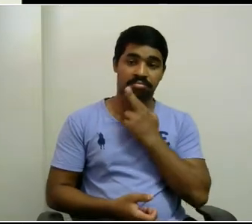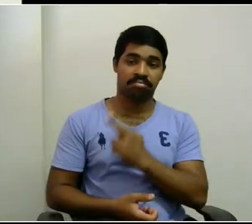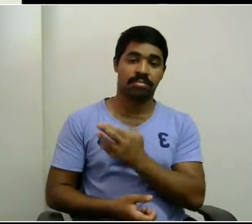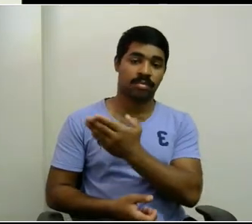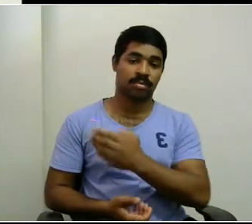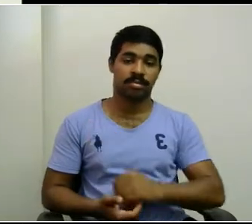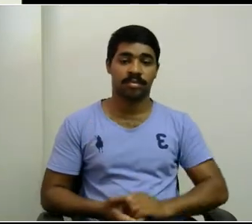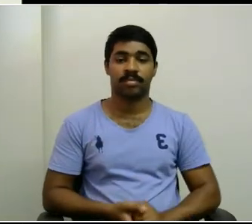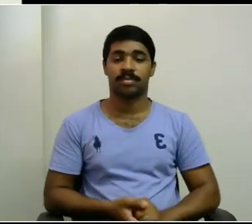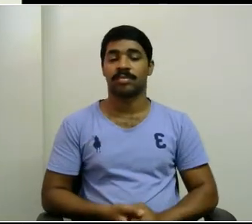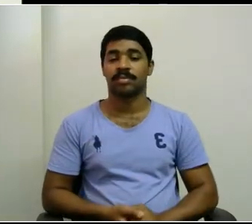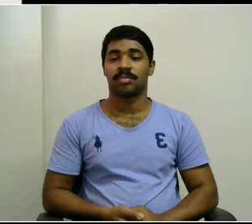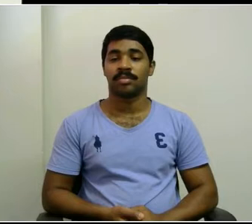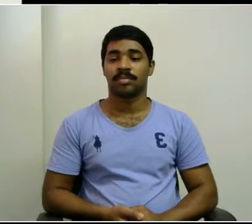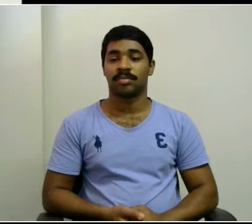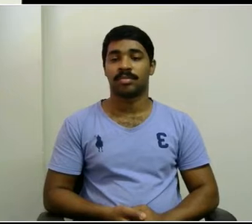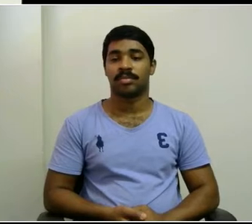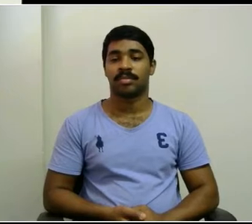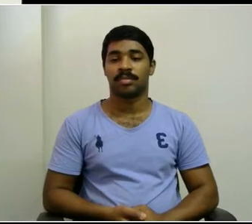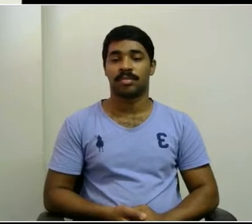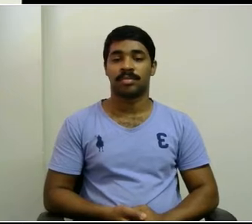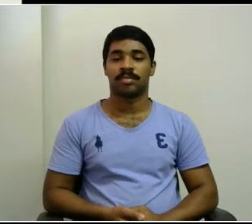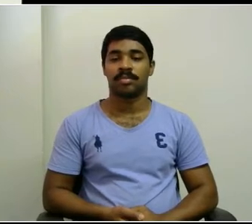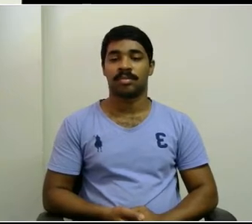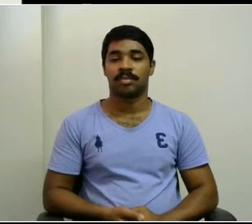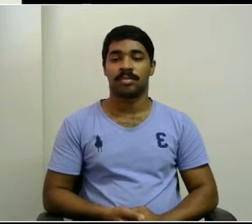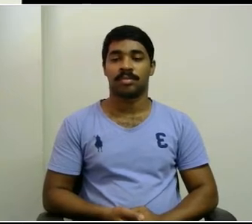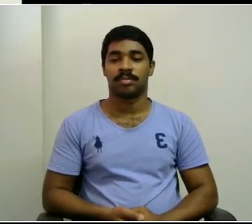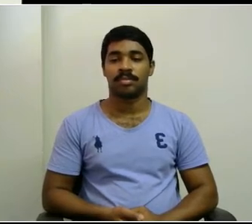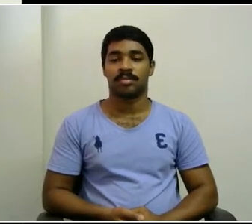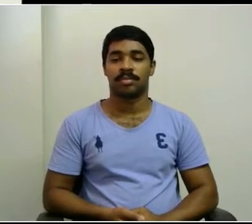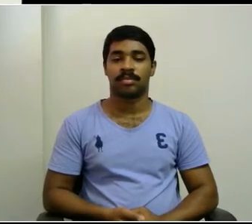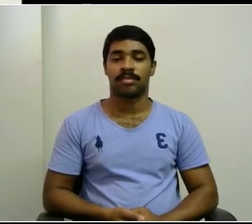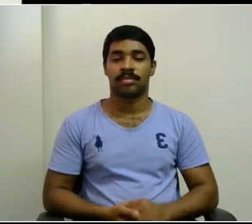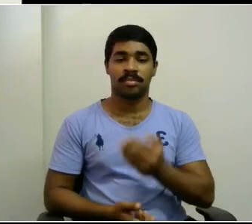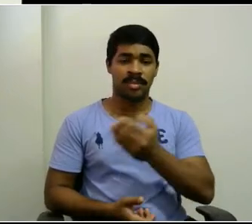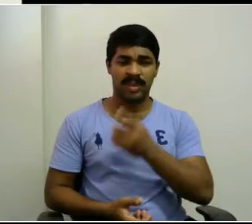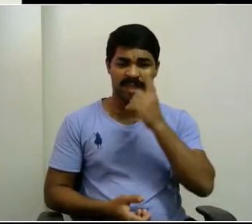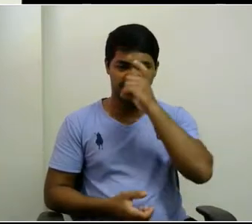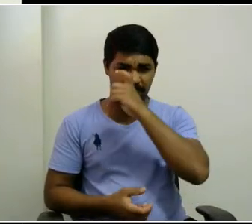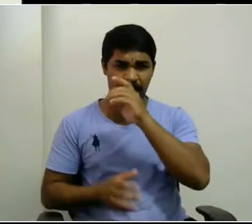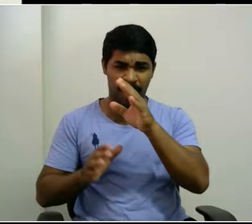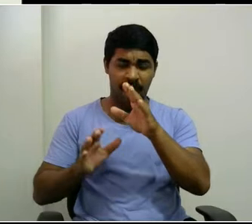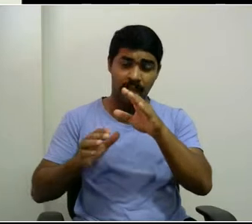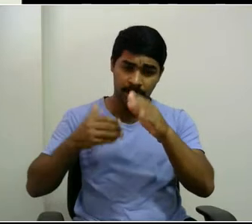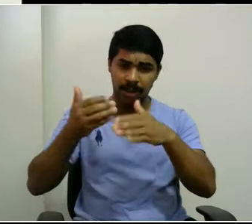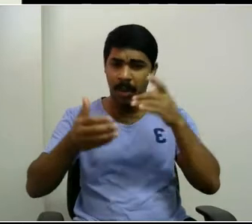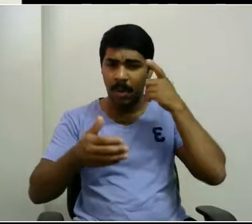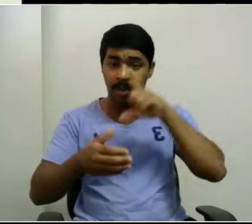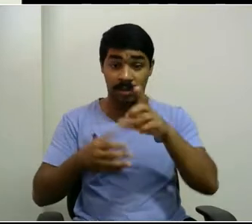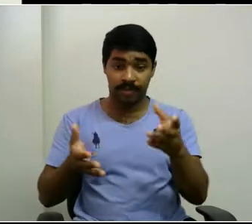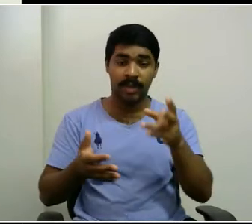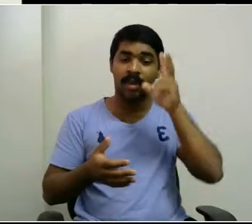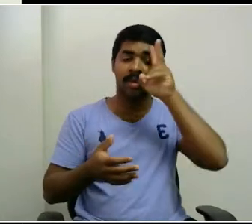Certo? Bem tranquilo aí. Nem tanto, mas ainda assim seremos capazes de fazer questões desse estilo. Então,